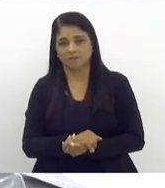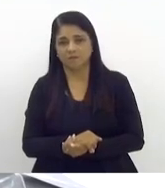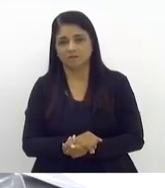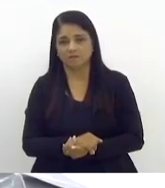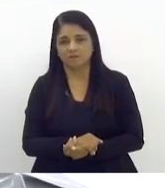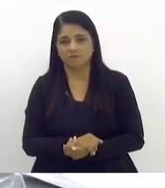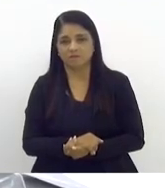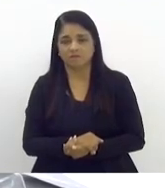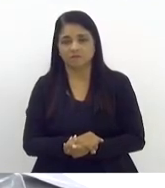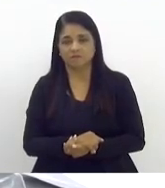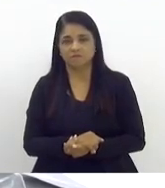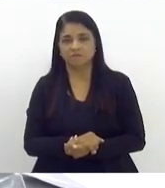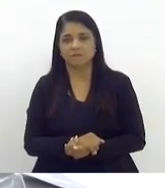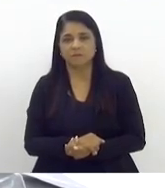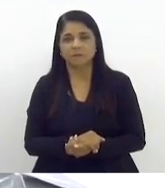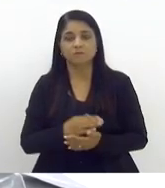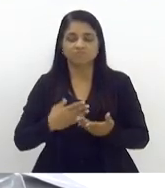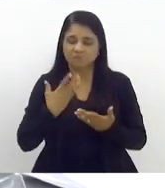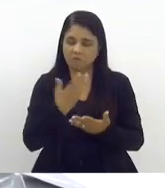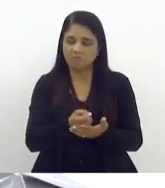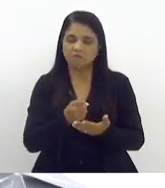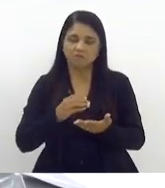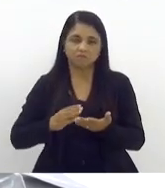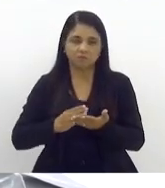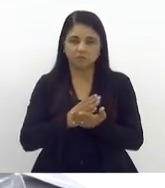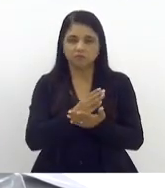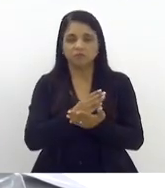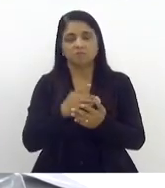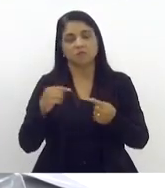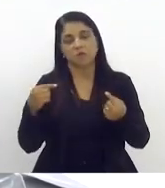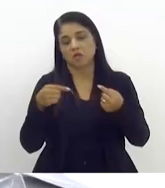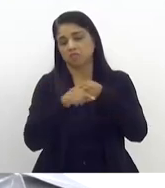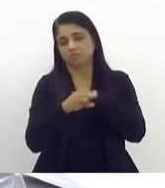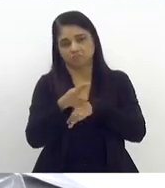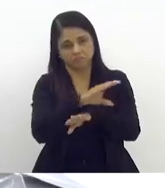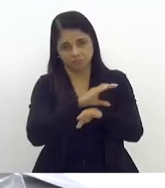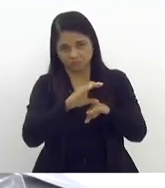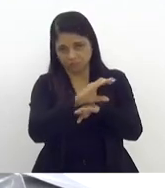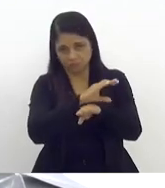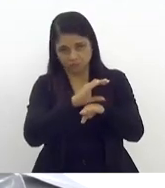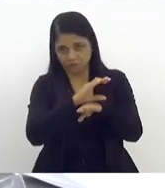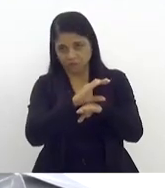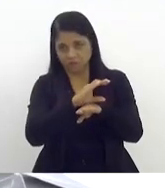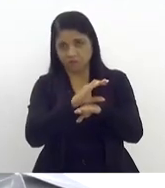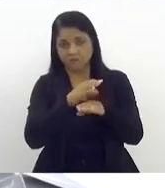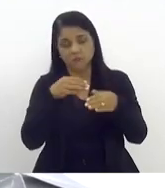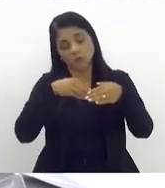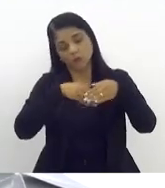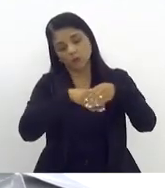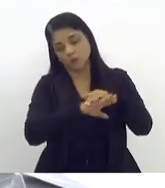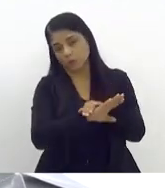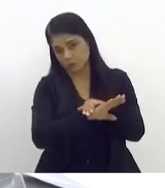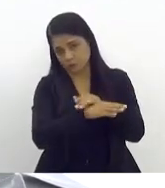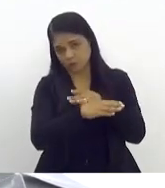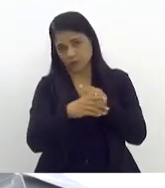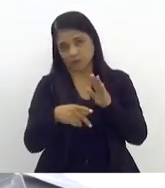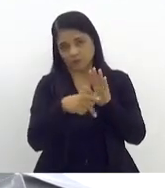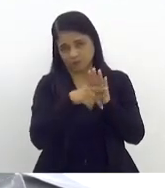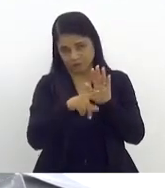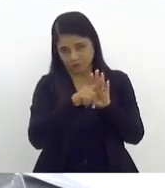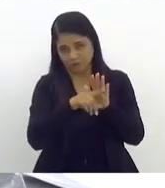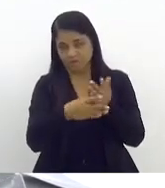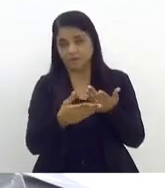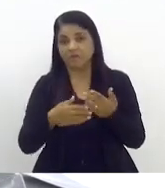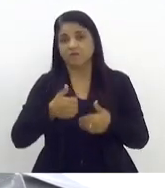integralmente o parecer, por unanimidade o parecer retificado pela inconstitucionalidade, o projeto vai a arquivo. Item 18 da